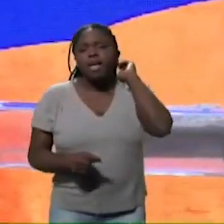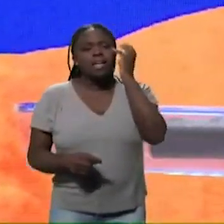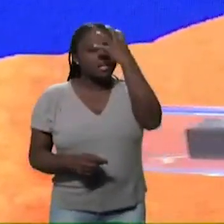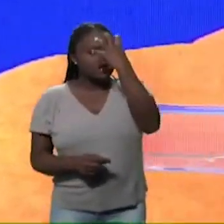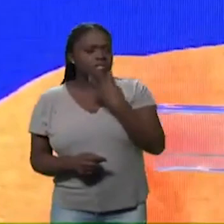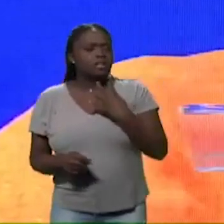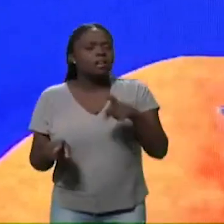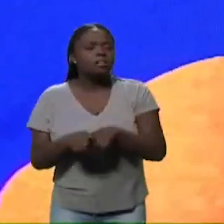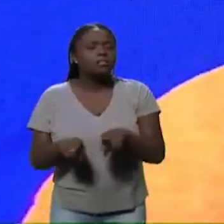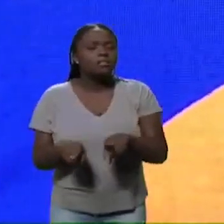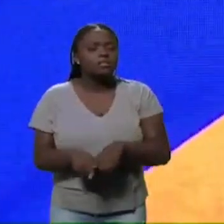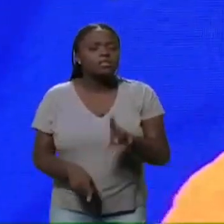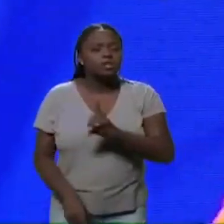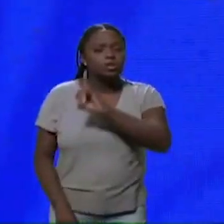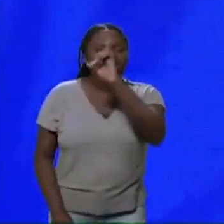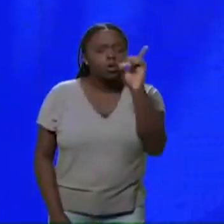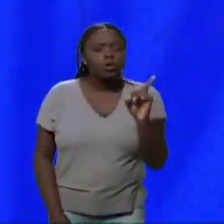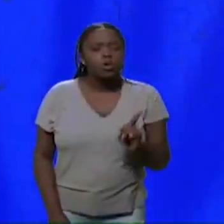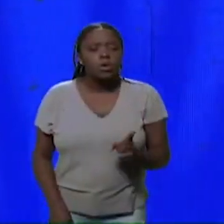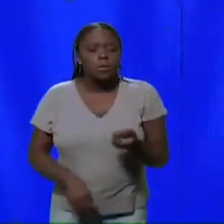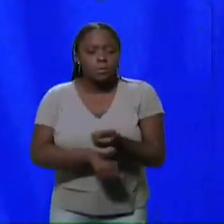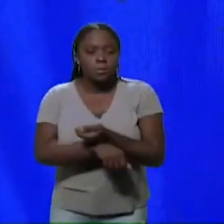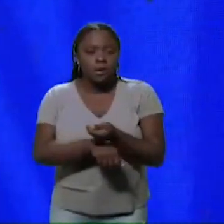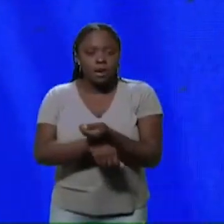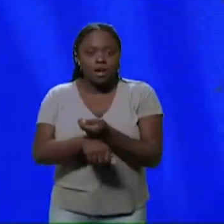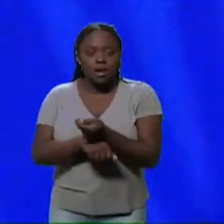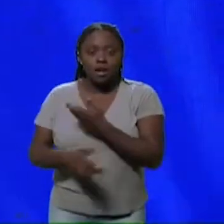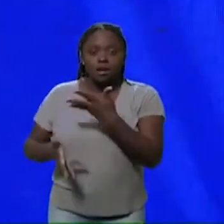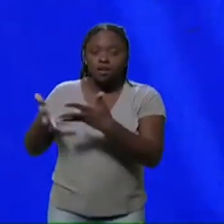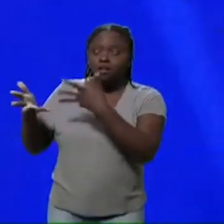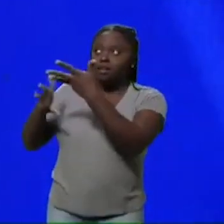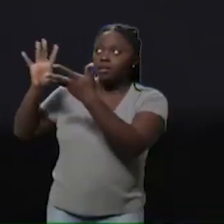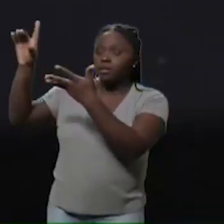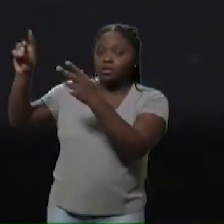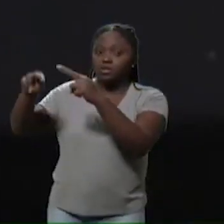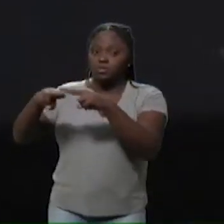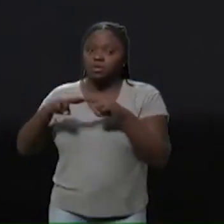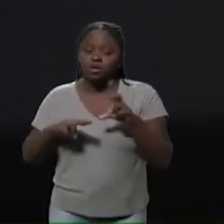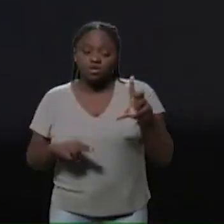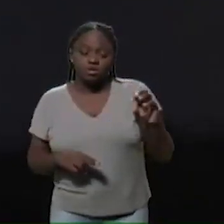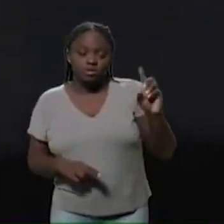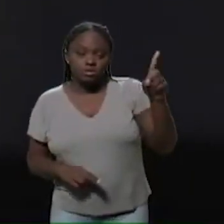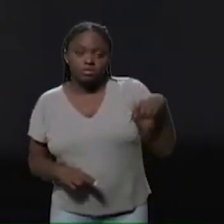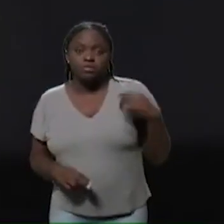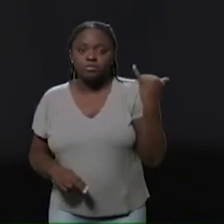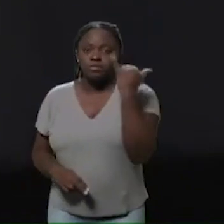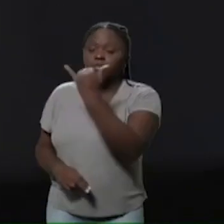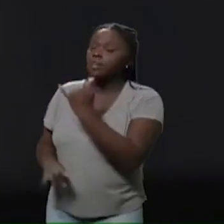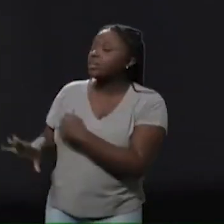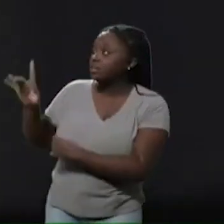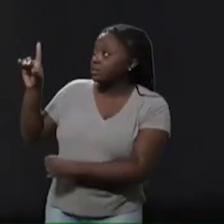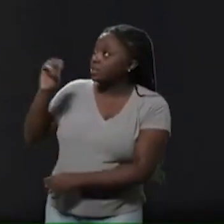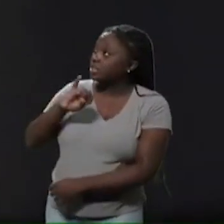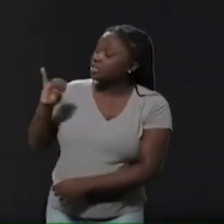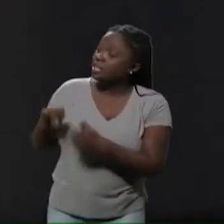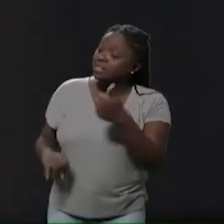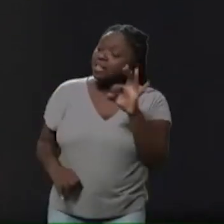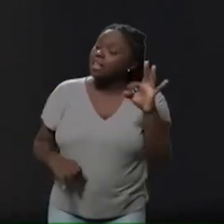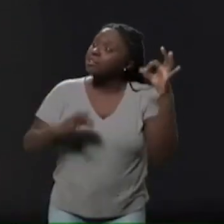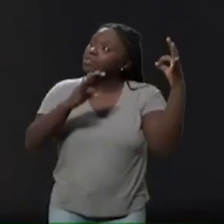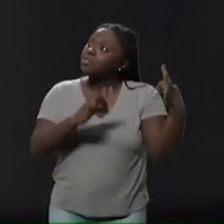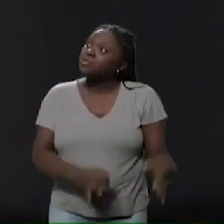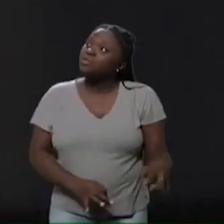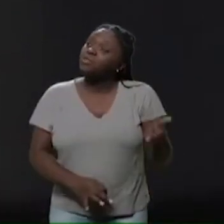um dia Ló falou com Deus. Abraão falou com Deus por causa de Ló. Deus, se tiver 10 justos em